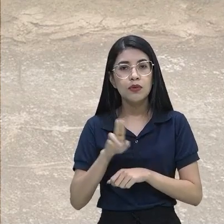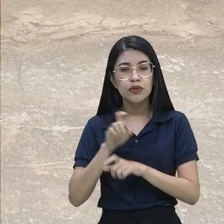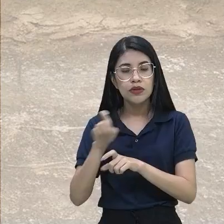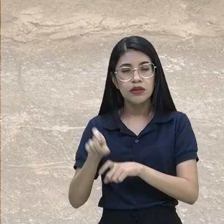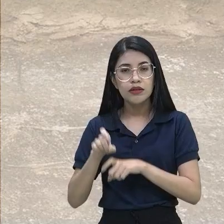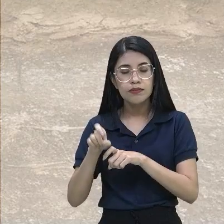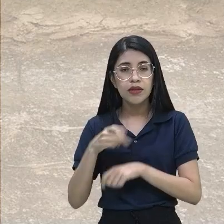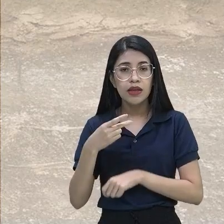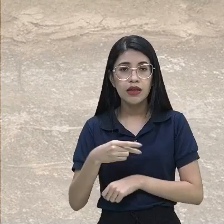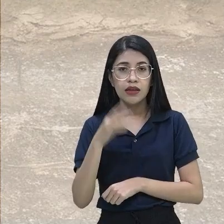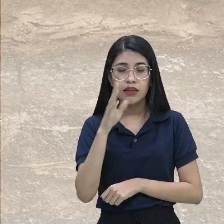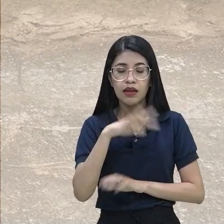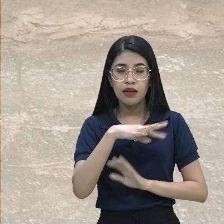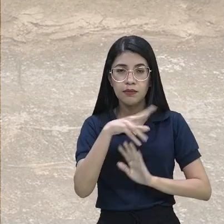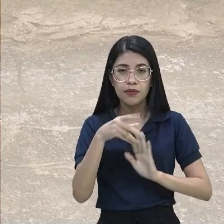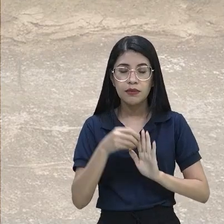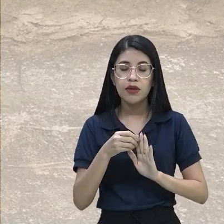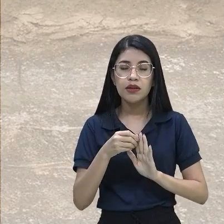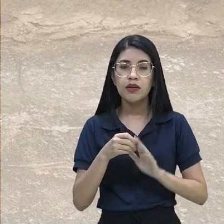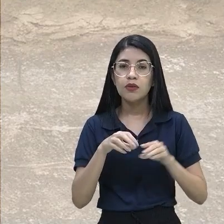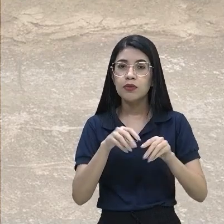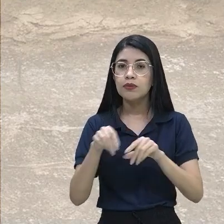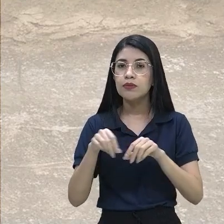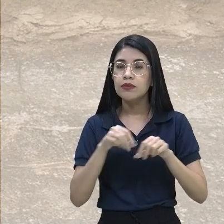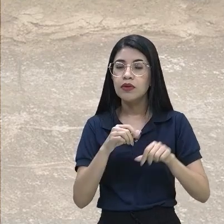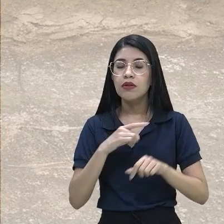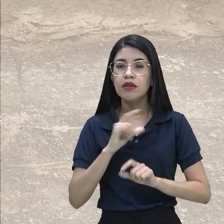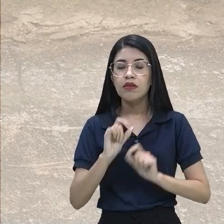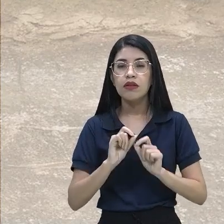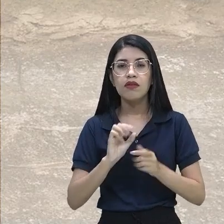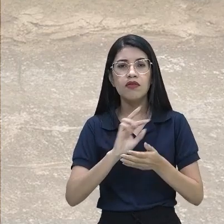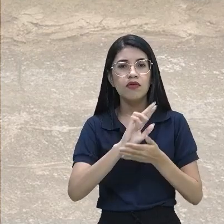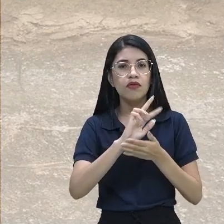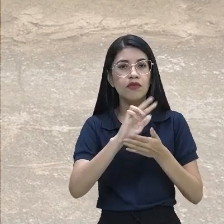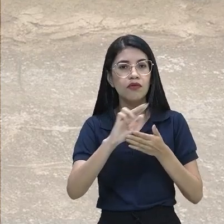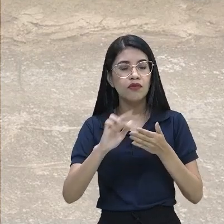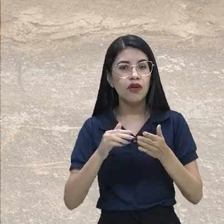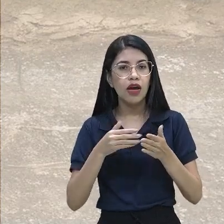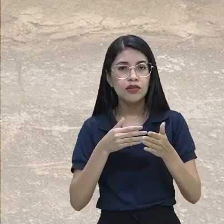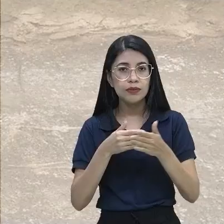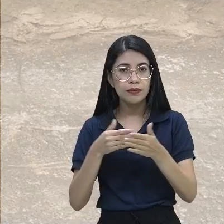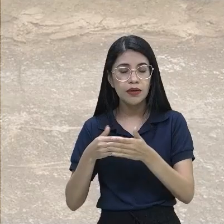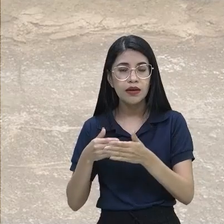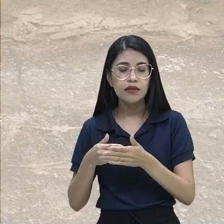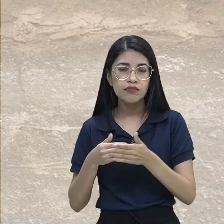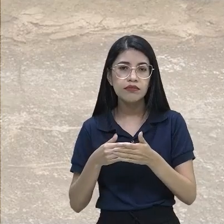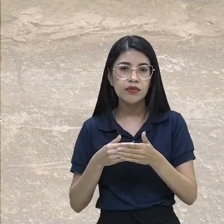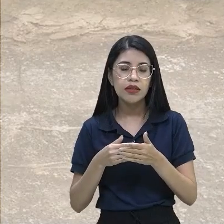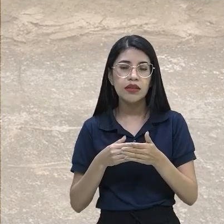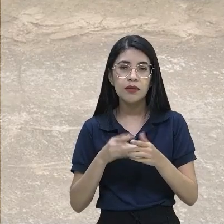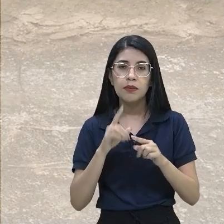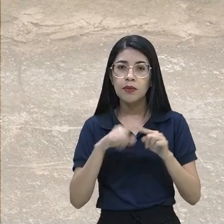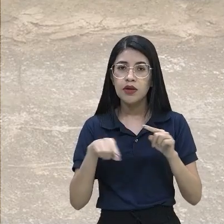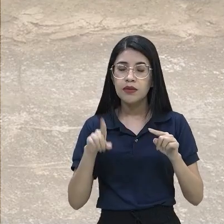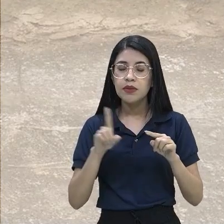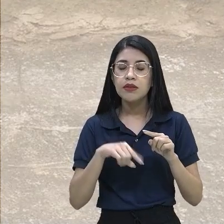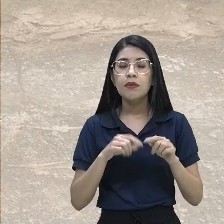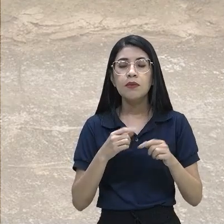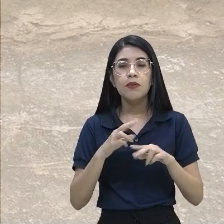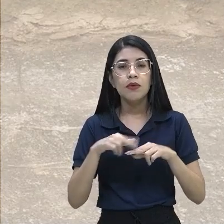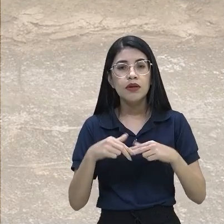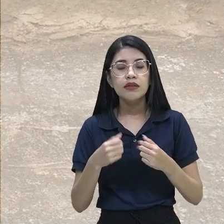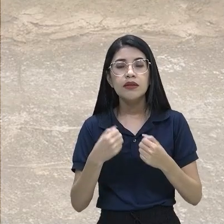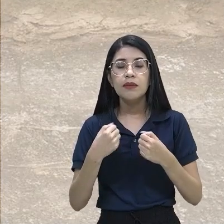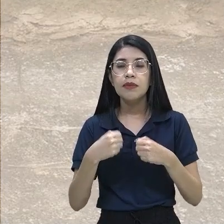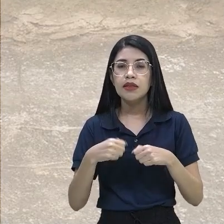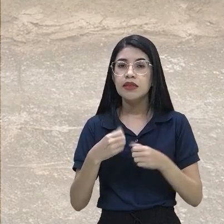os solos, gente, eles se apresentam com várias restrições, por isso a importância do seu estudo, tá? Pois o